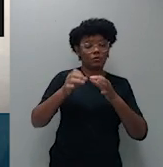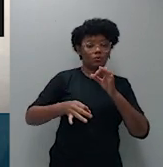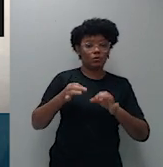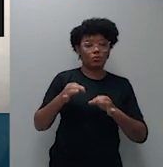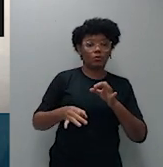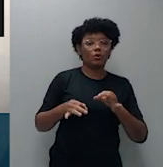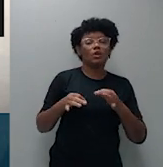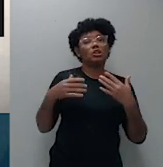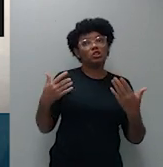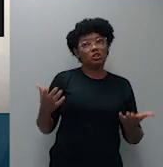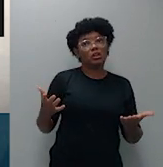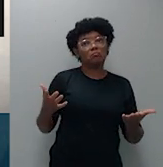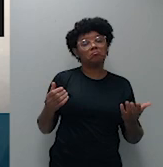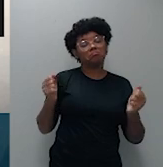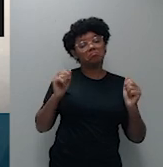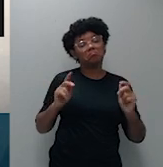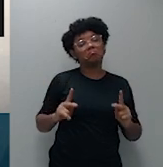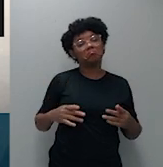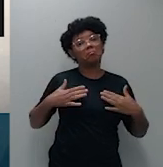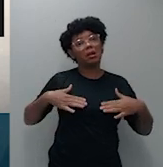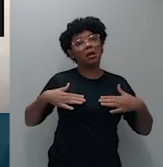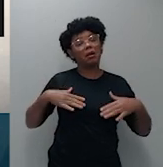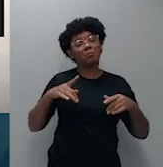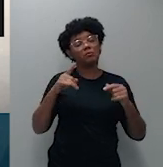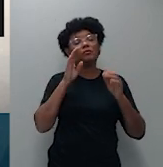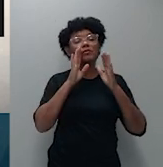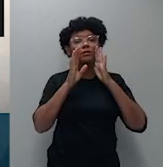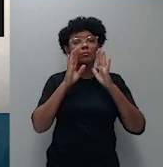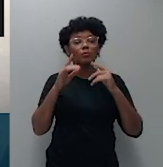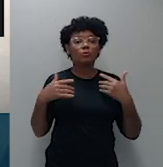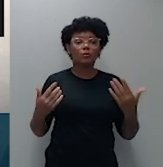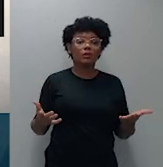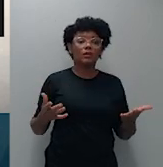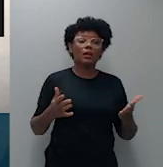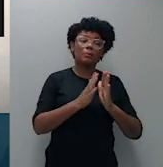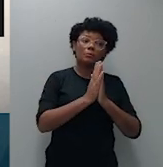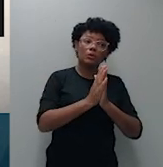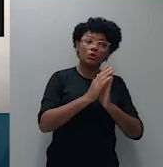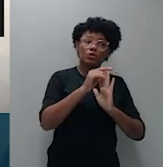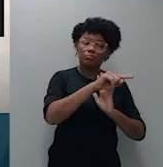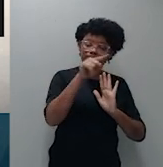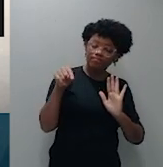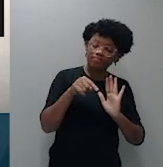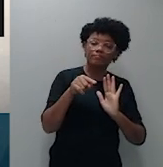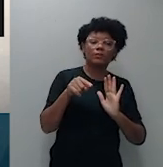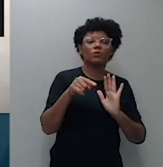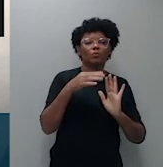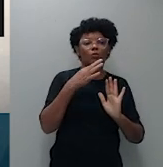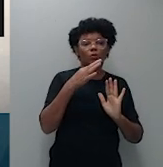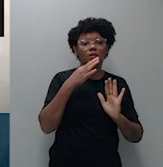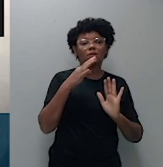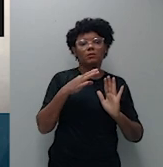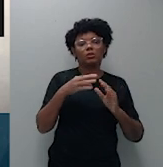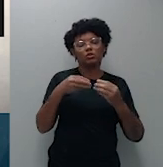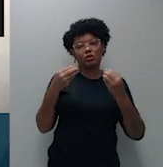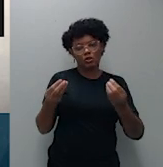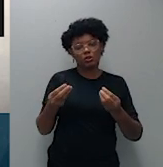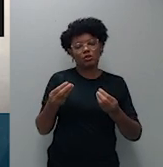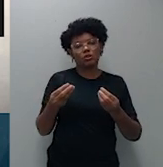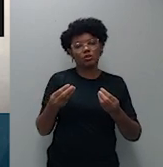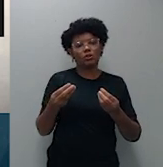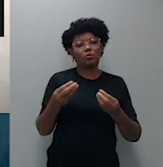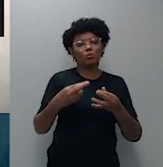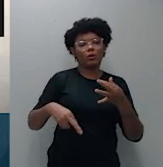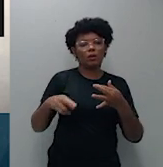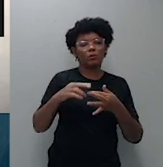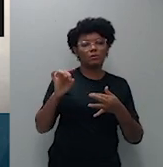confortam o Facebook nesse momento a vossa excelências a a o conhecimento e provimento